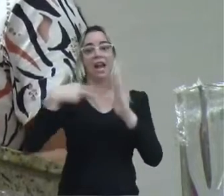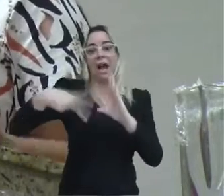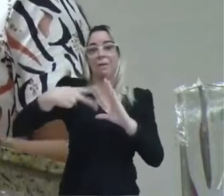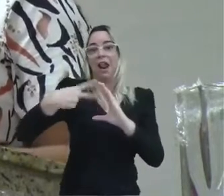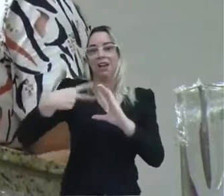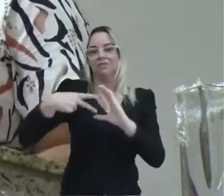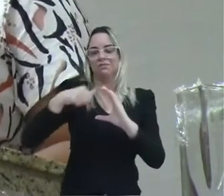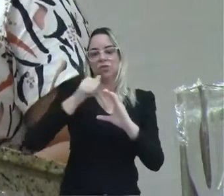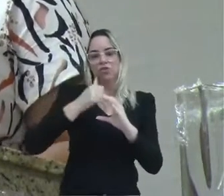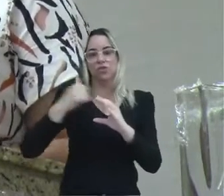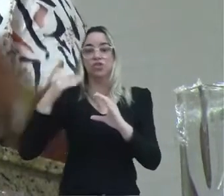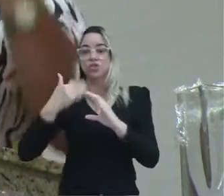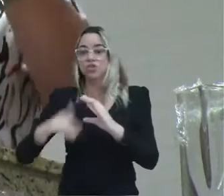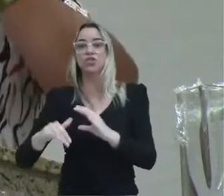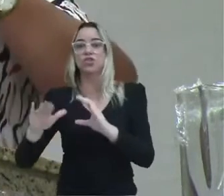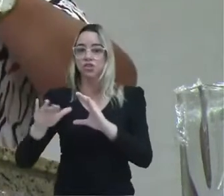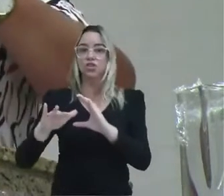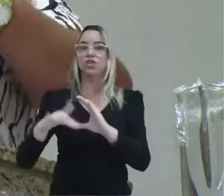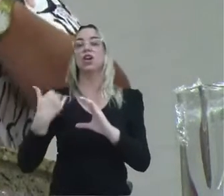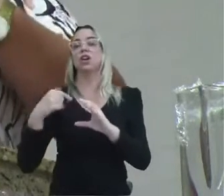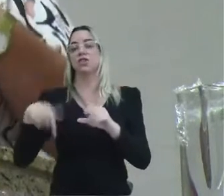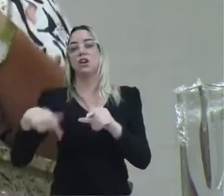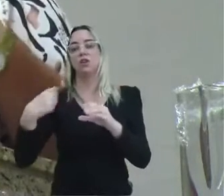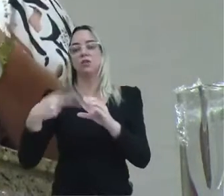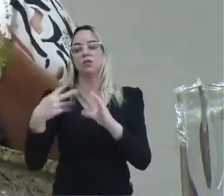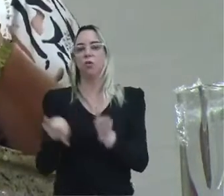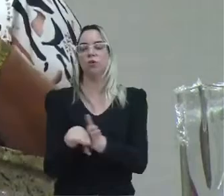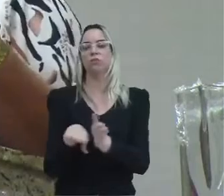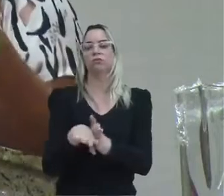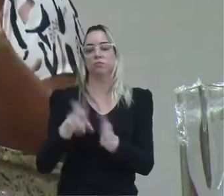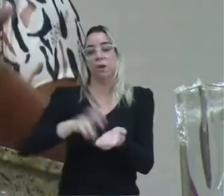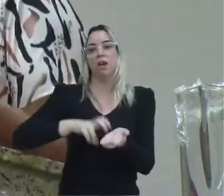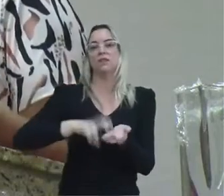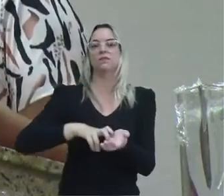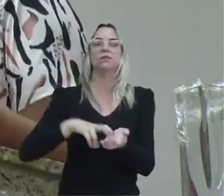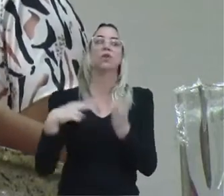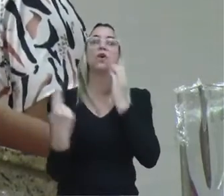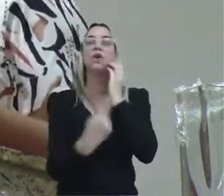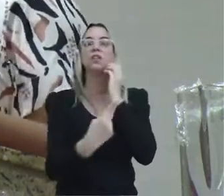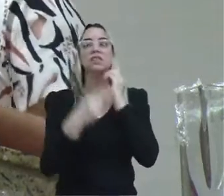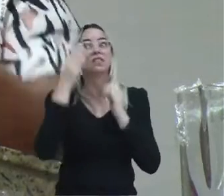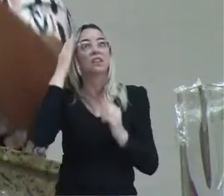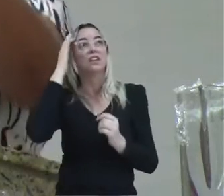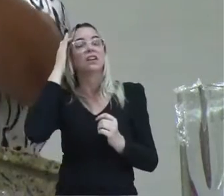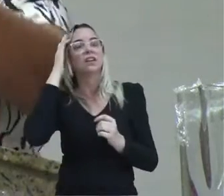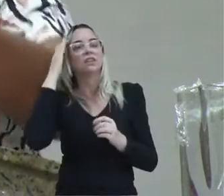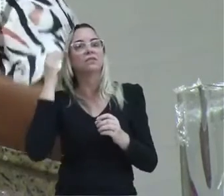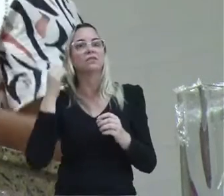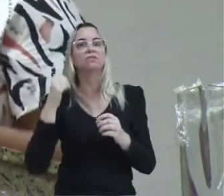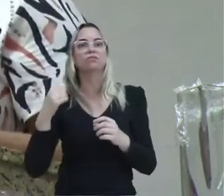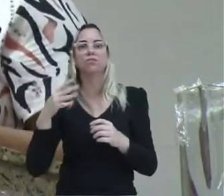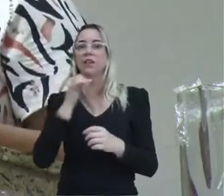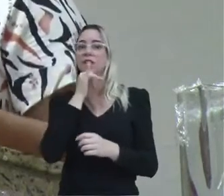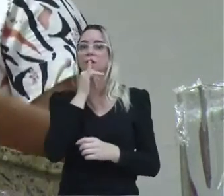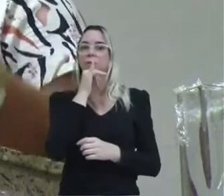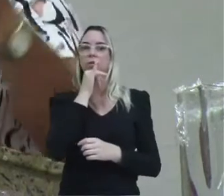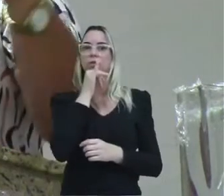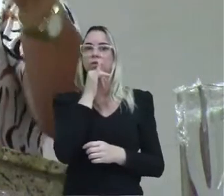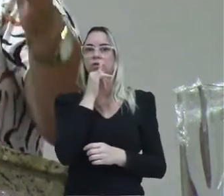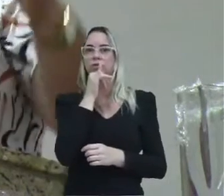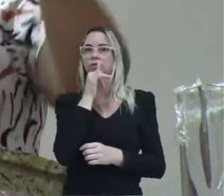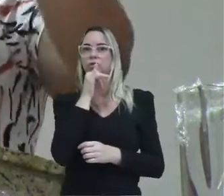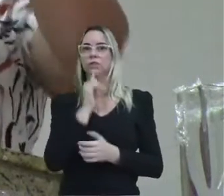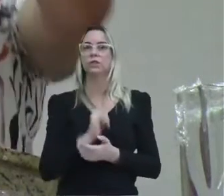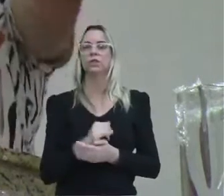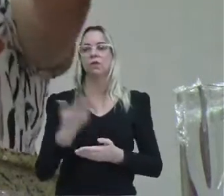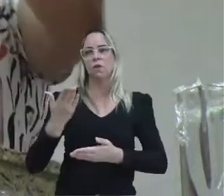Municipal pela manhã. E aí nós entendemos que aí rompe uma negociação a partir